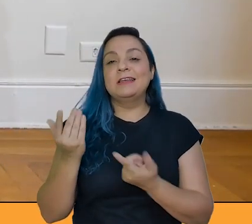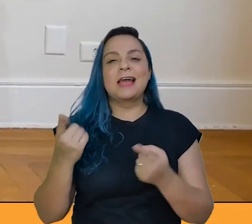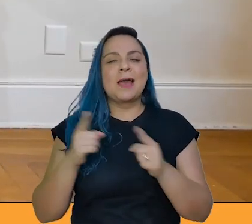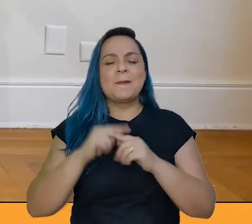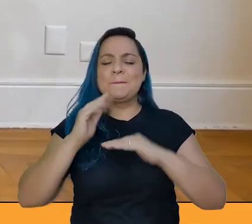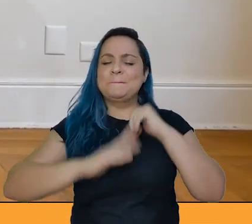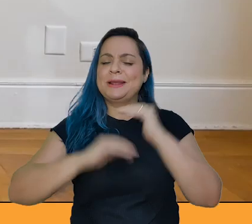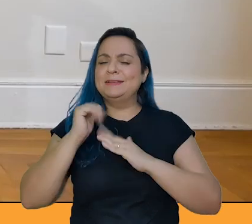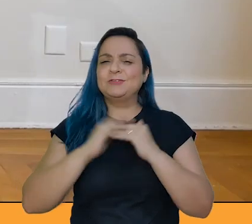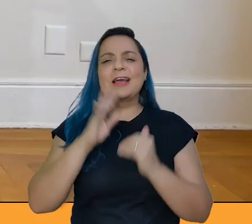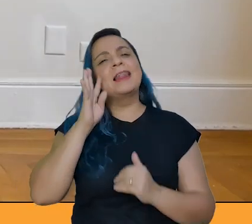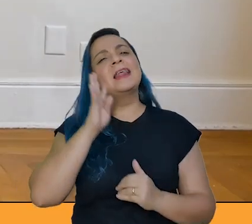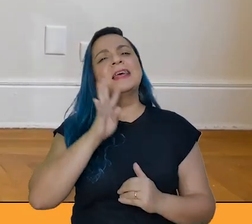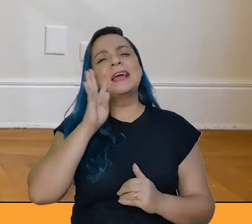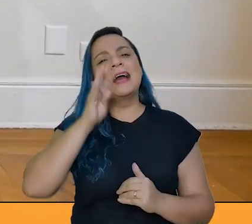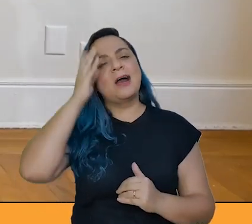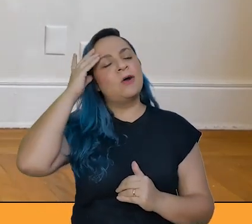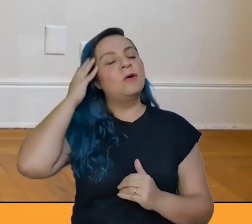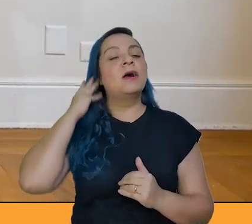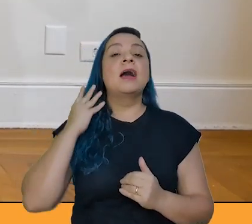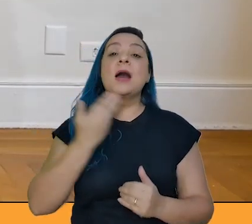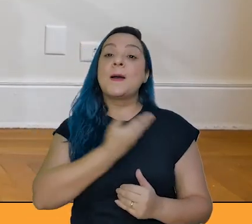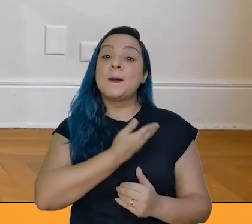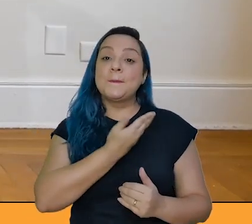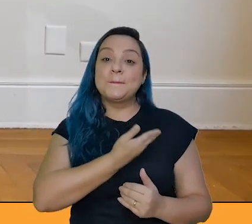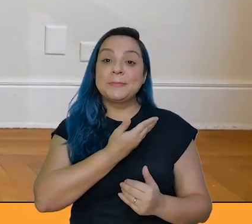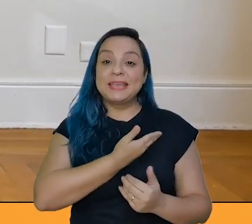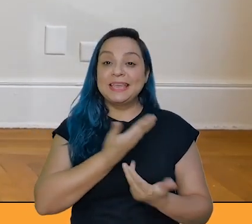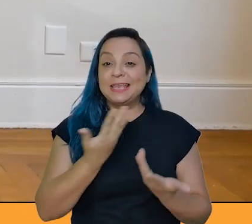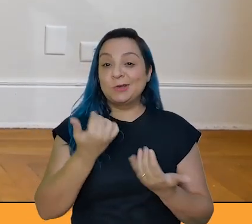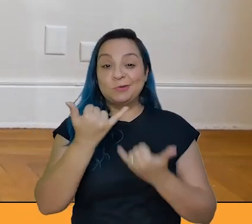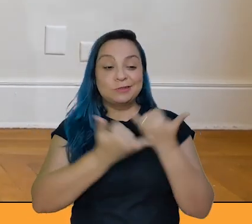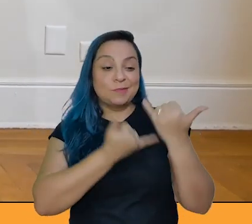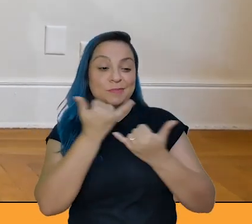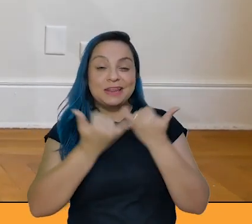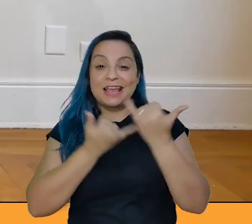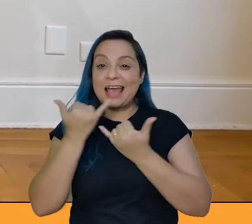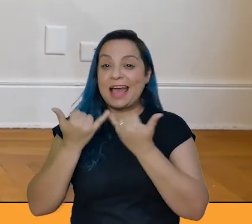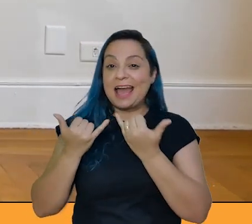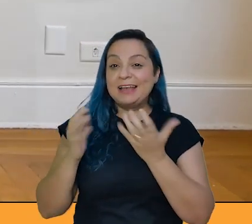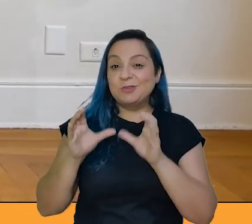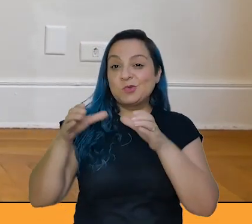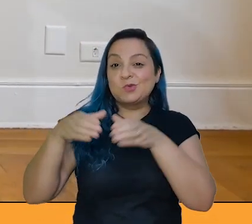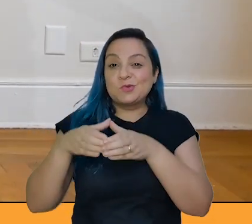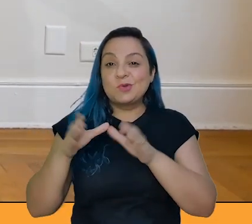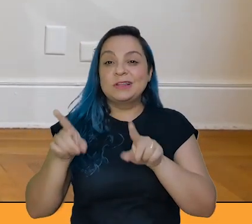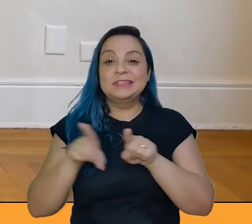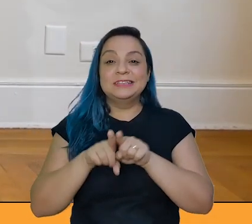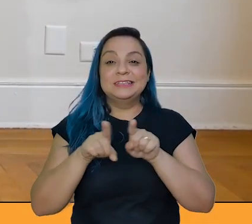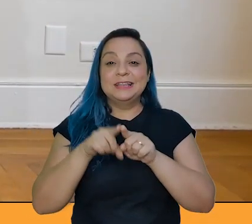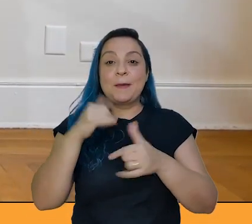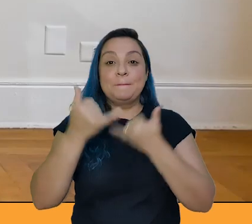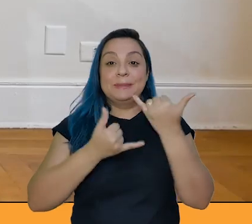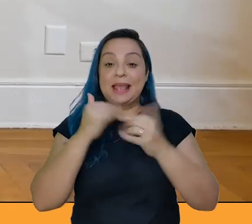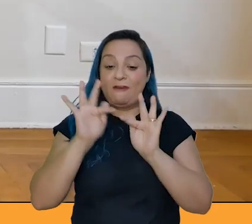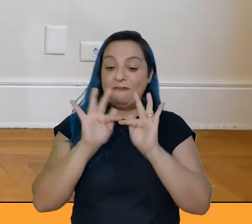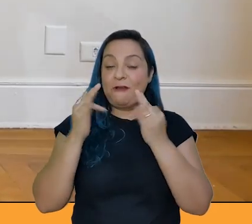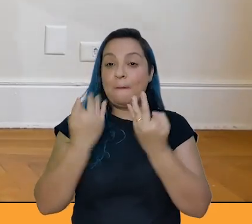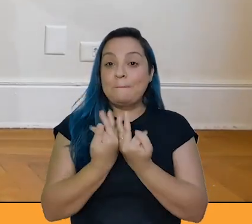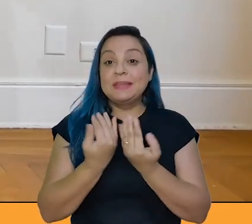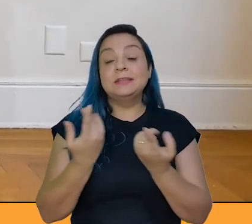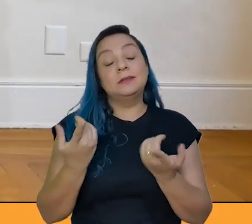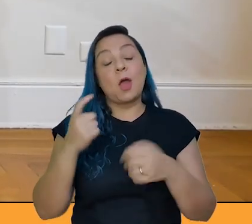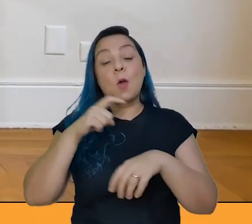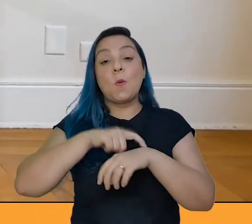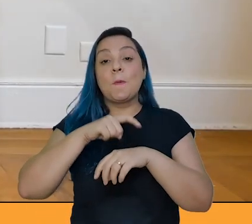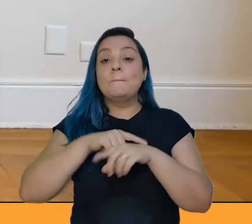prática super bacana que você pode fazer com os amigos, você pode levar para uma dinâmica, para uma gincana, você pode brincar com a sua família. E